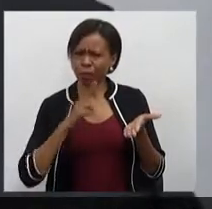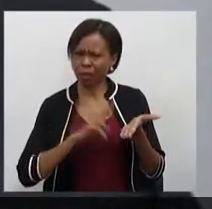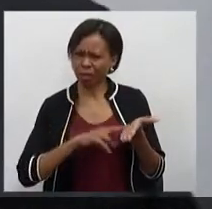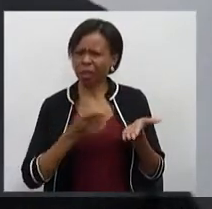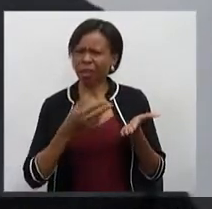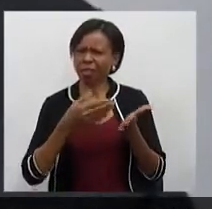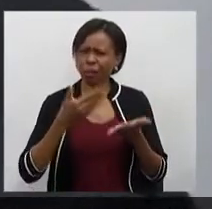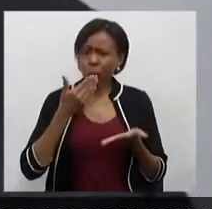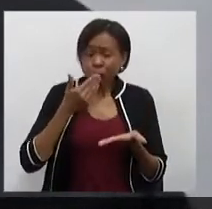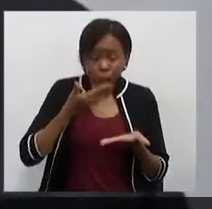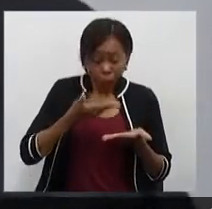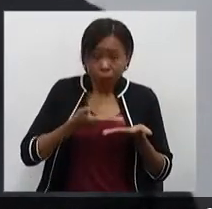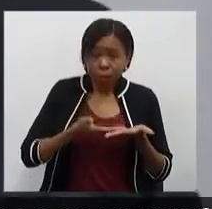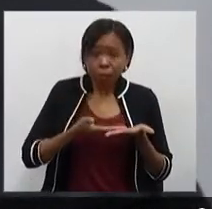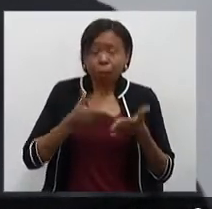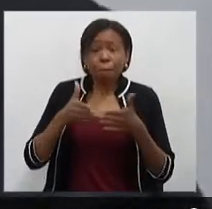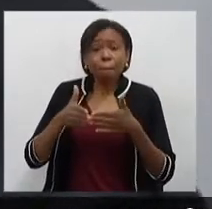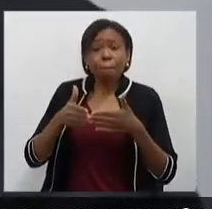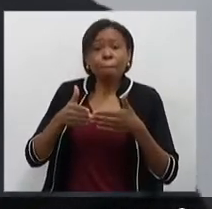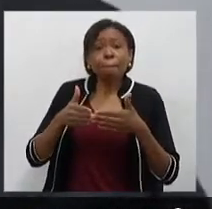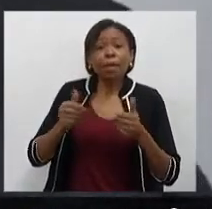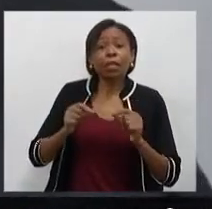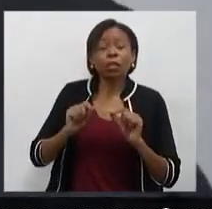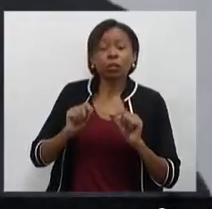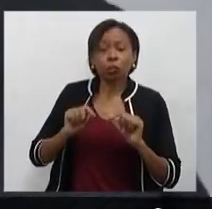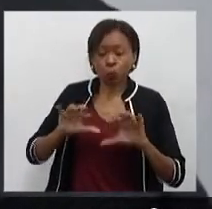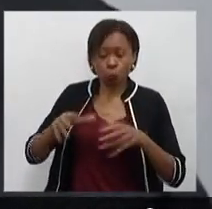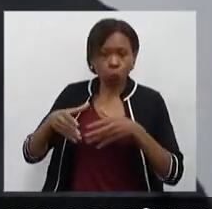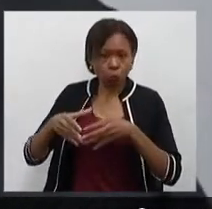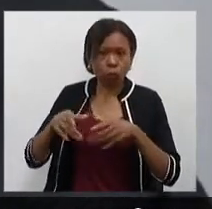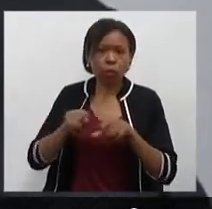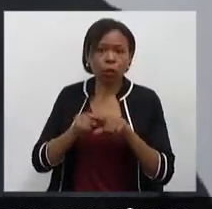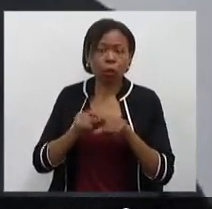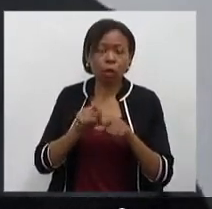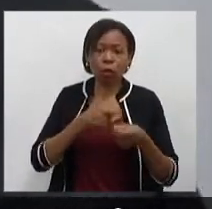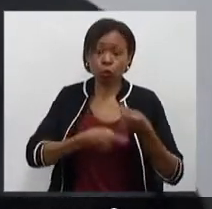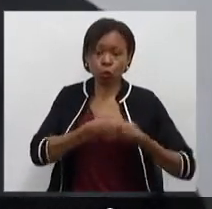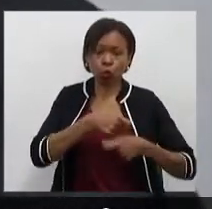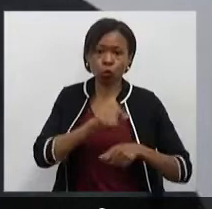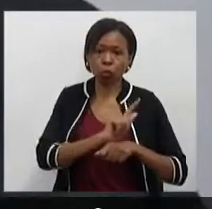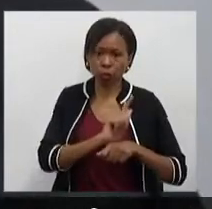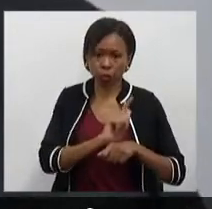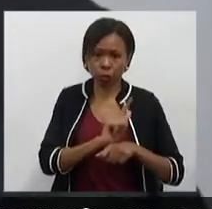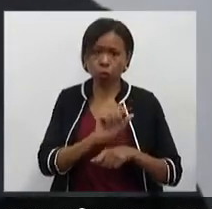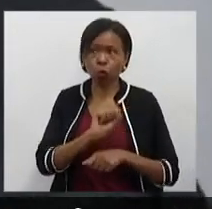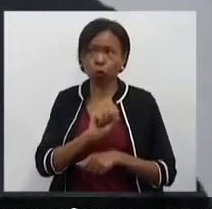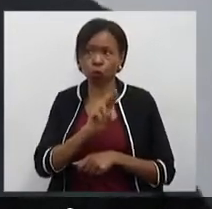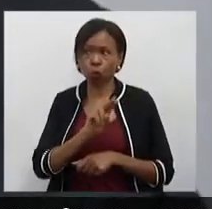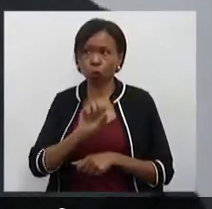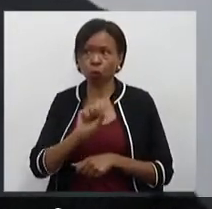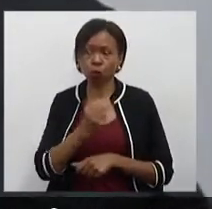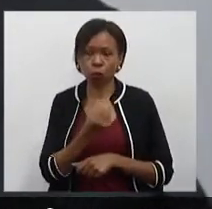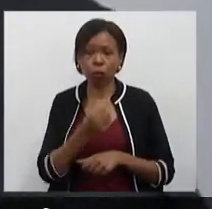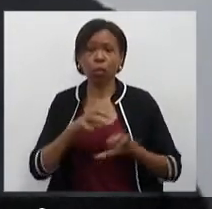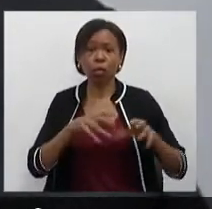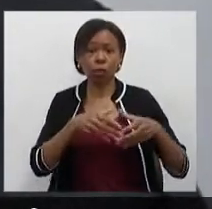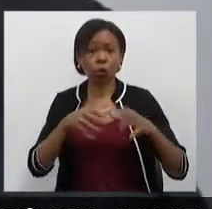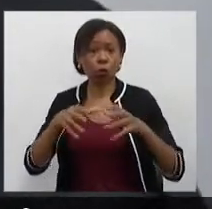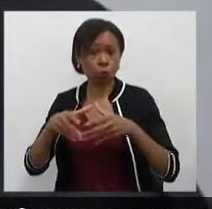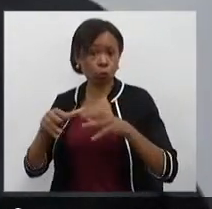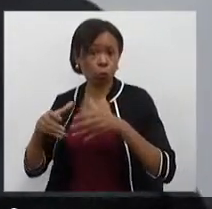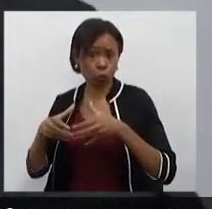esse requerimento foi para a comissão intergestores bipartite, a CIBSUS, e para o comitê extraordinário de